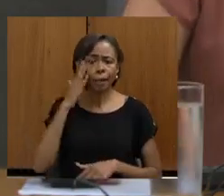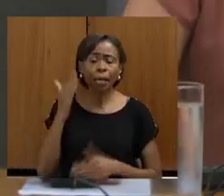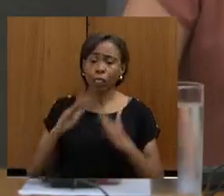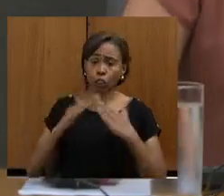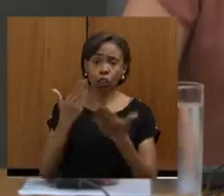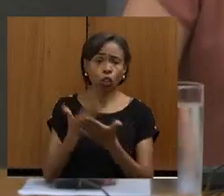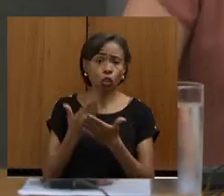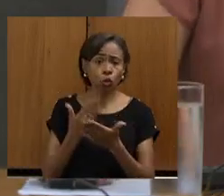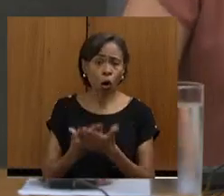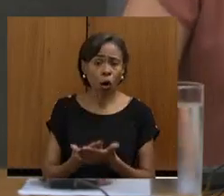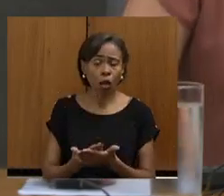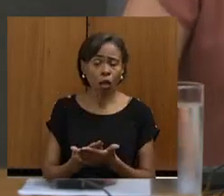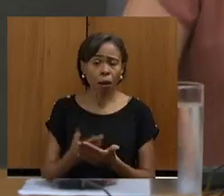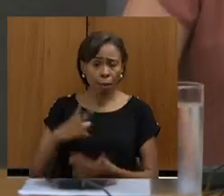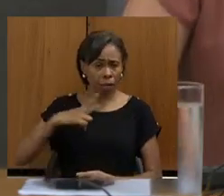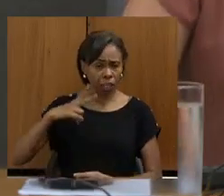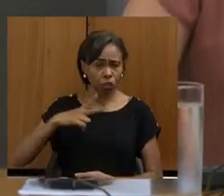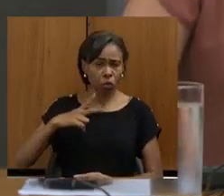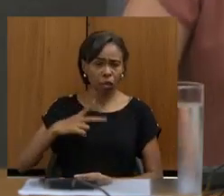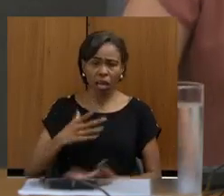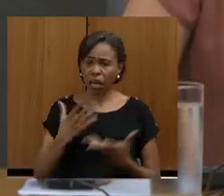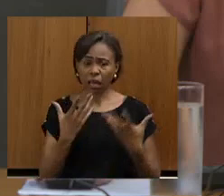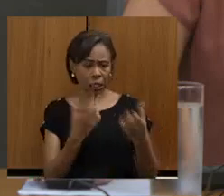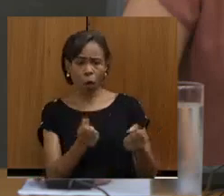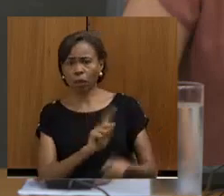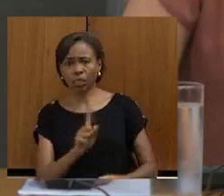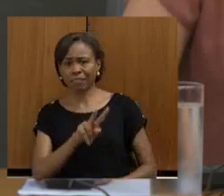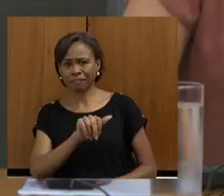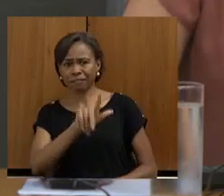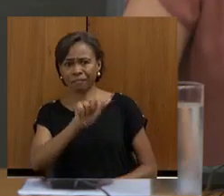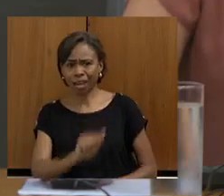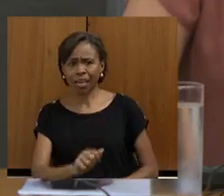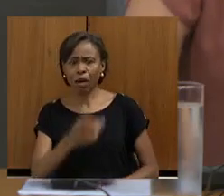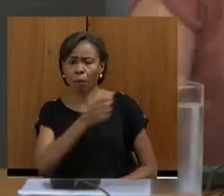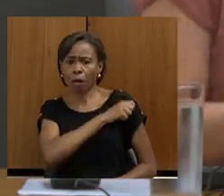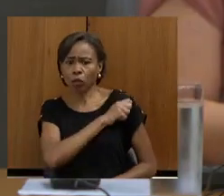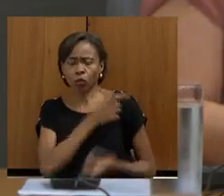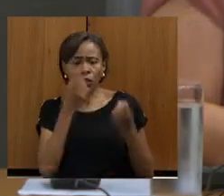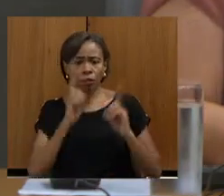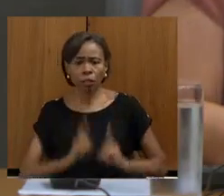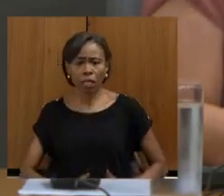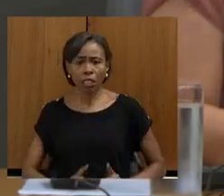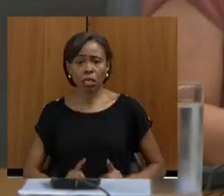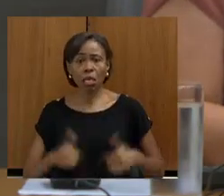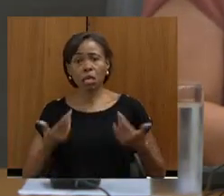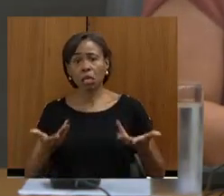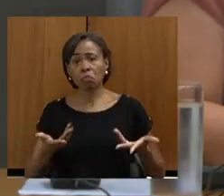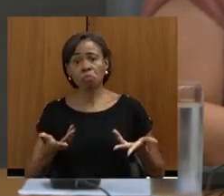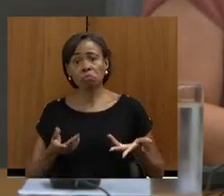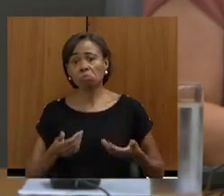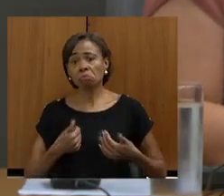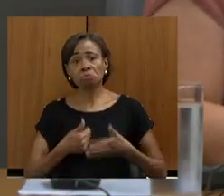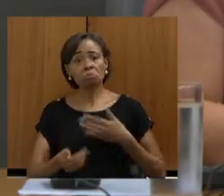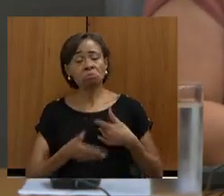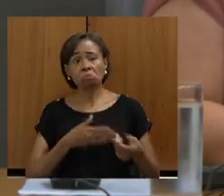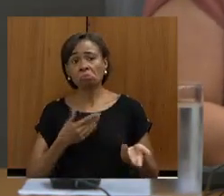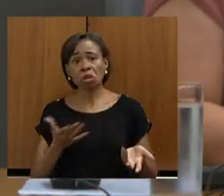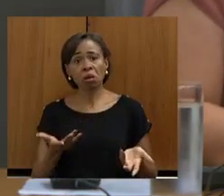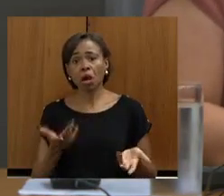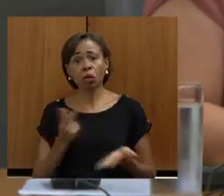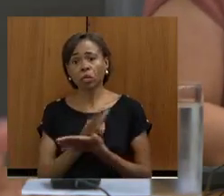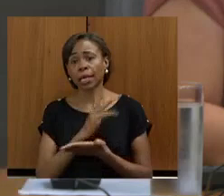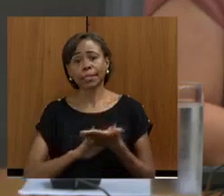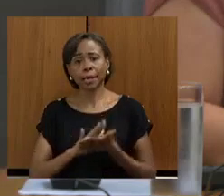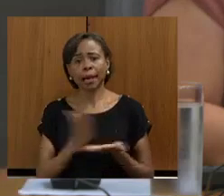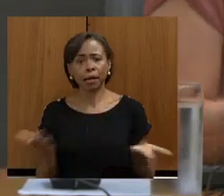negando vaga para pessoas, para alunos com deficiência e nada de concreto acontece. É incabível a gente ainda